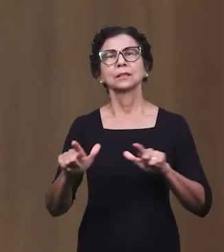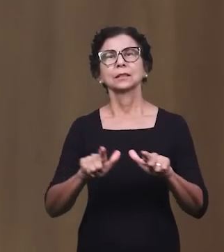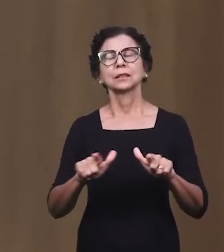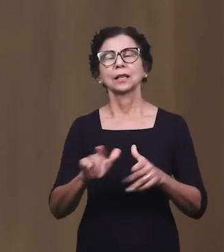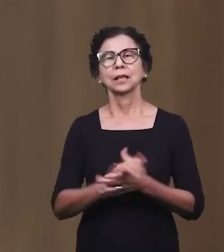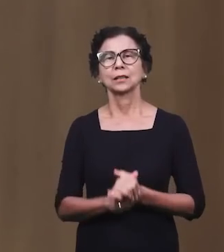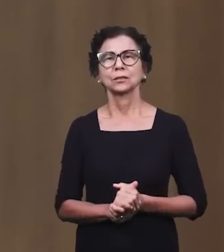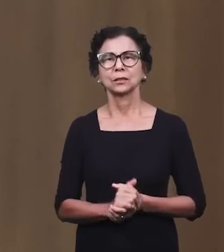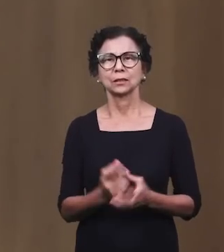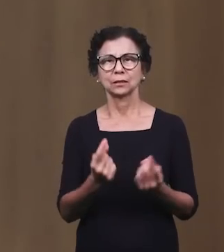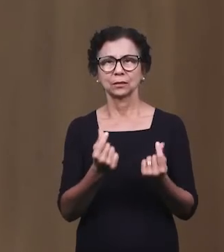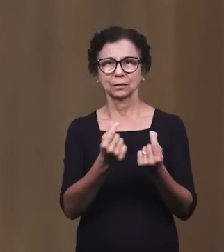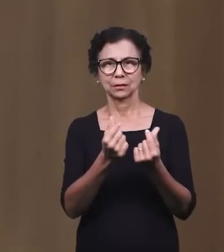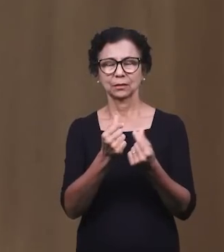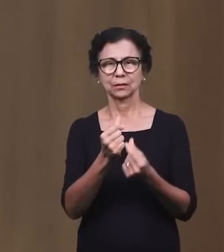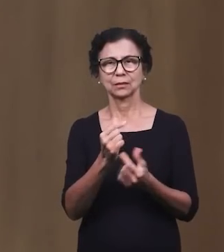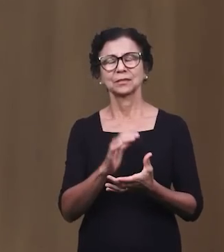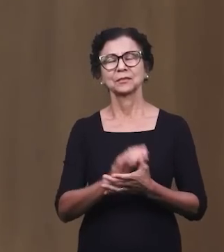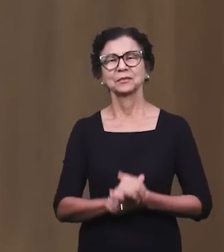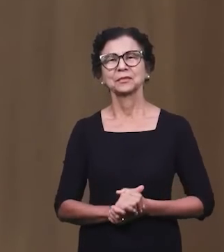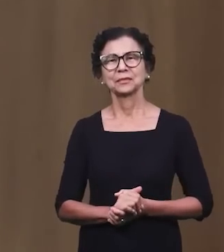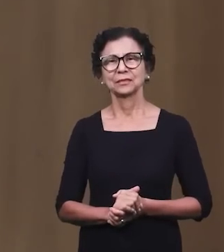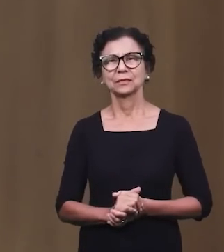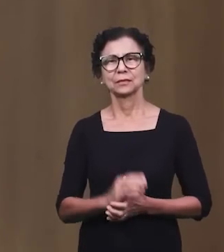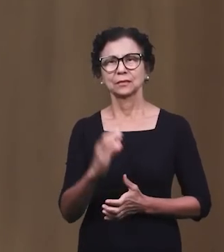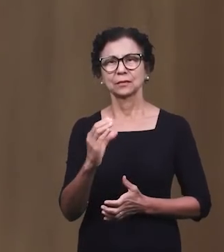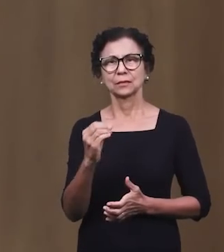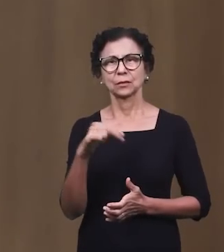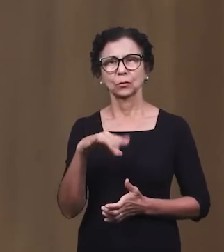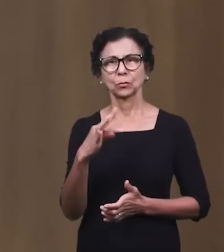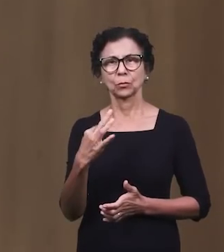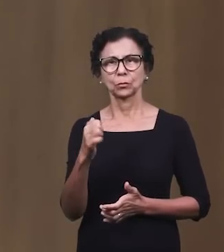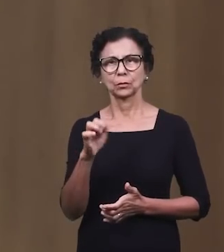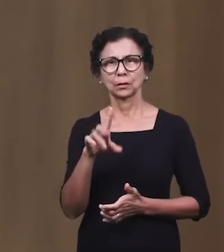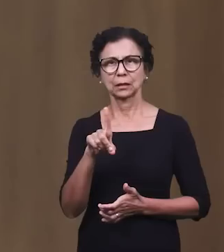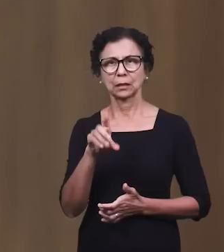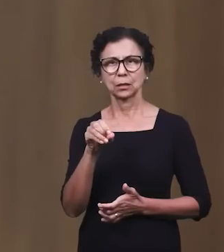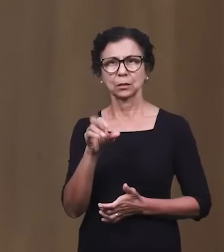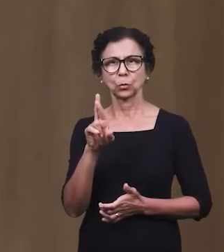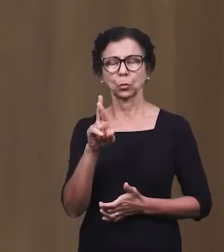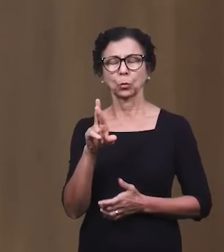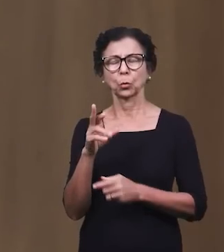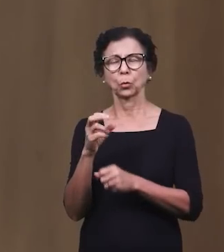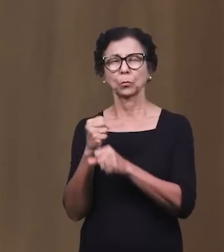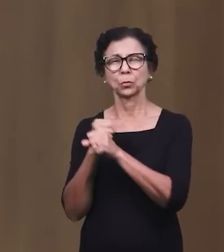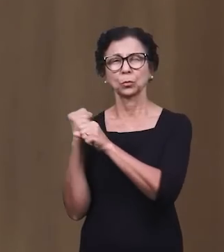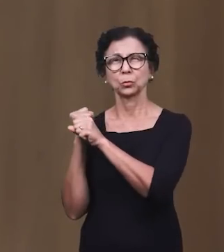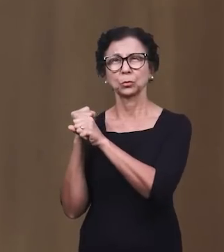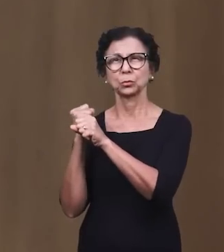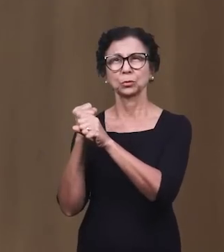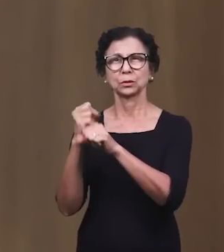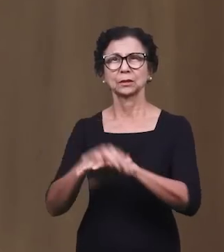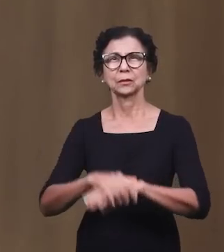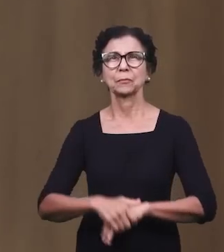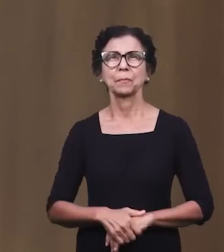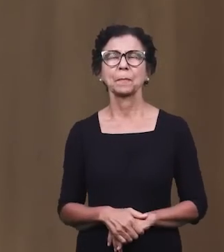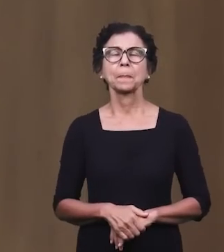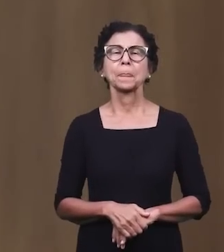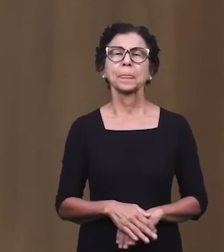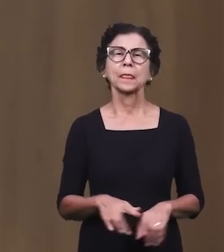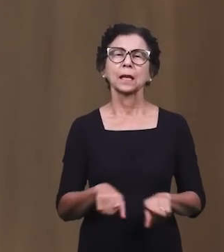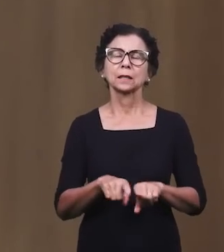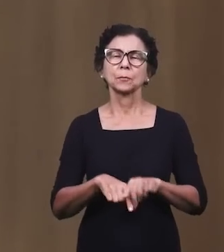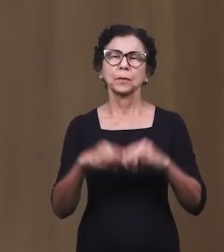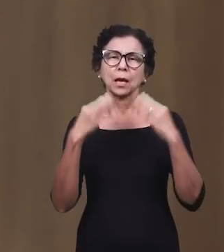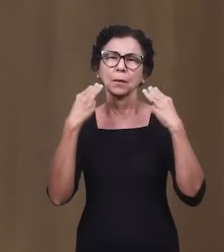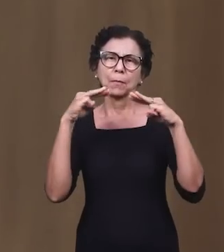da contabilidade, sou contador já há muitos anos e tenho uma pós-graduação em gestão estratégica de marketing também, é uma área que eu